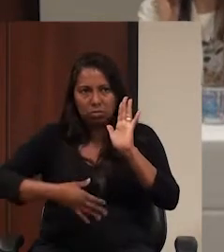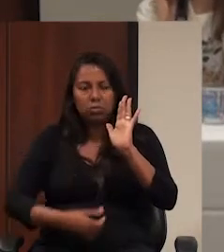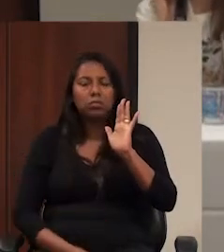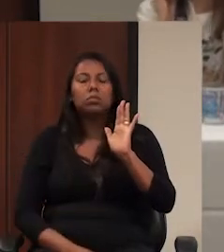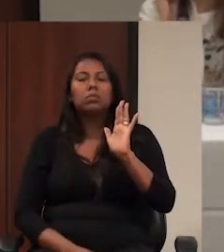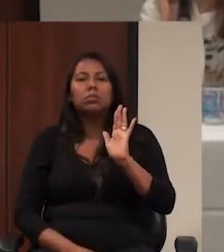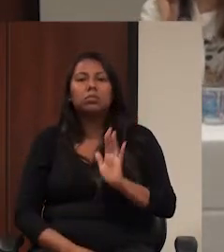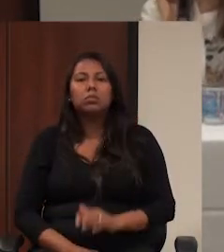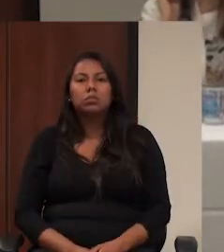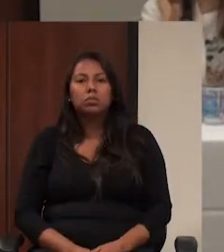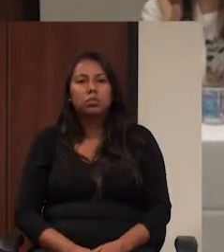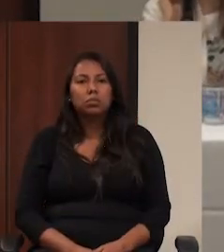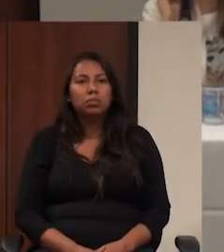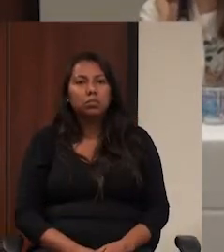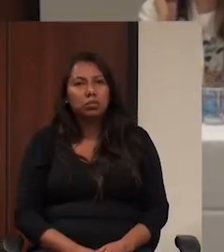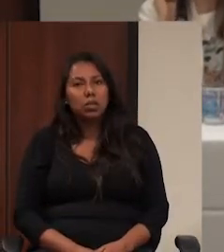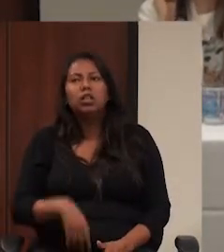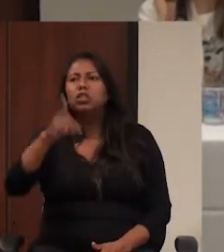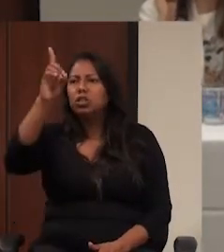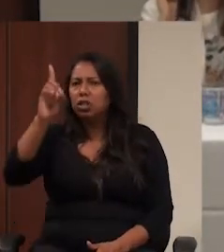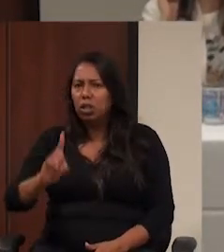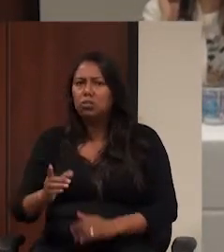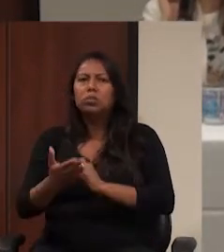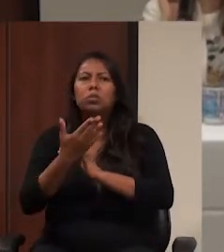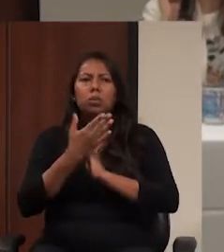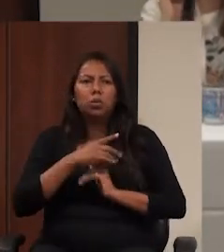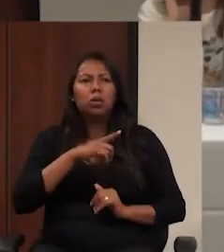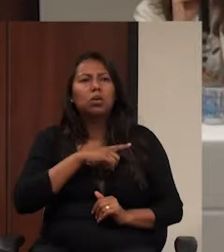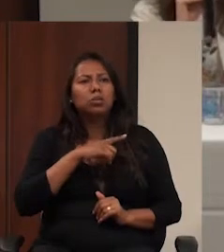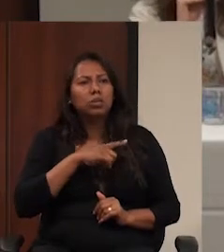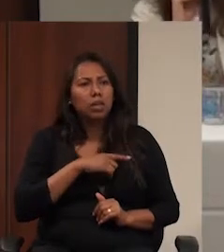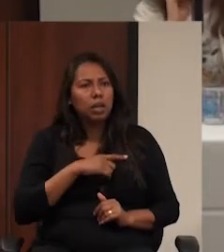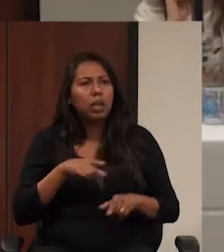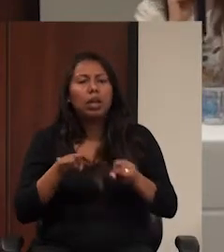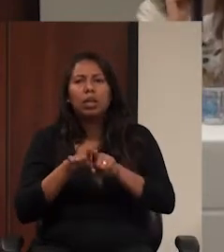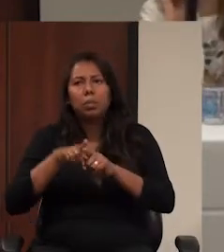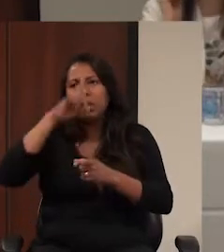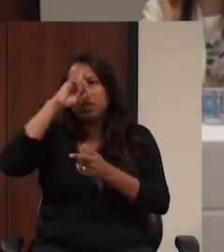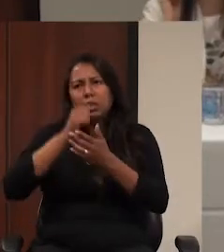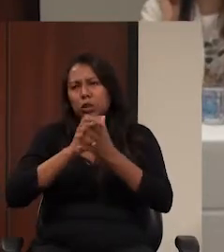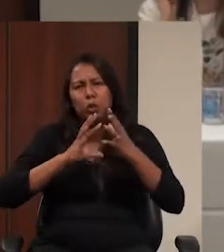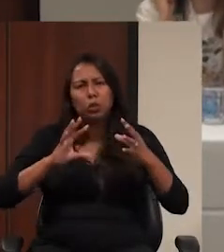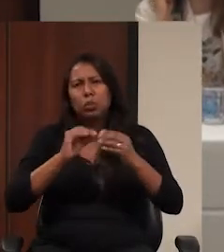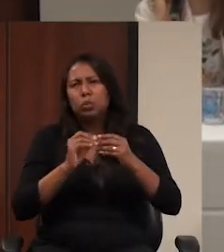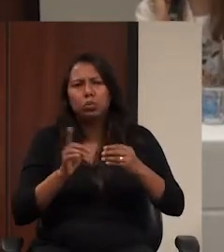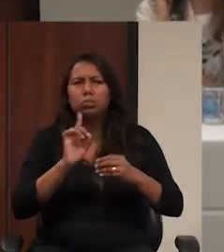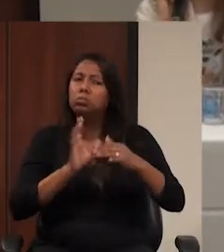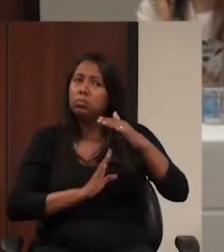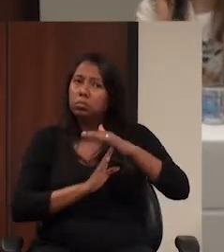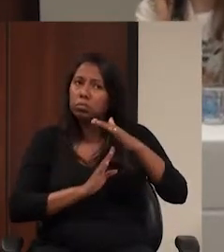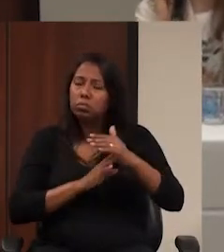pessoas o direito de receber suporte legal, restringe a capacidade dos responsáveis de impor uma decisão, daí já é muito parecido com o que a gente tem